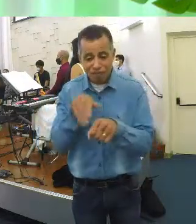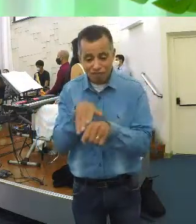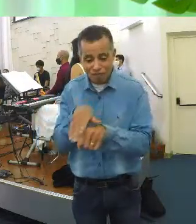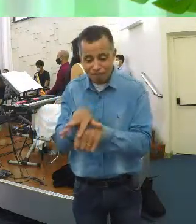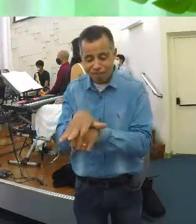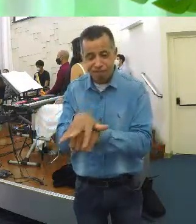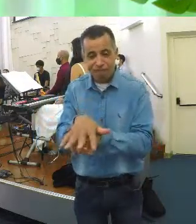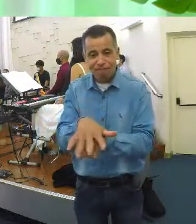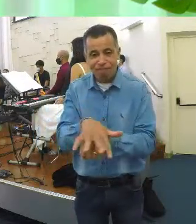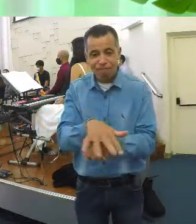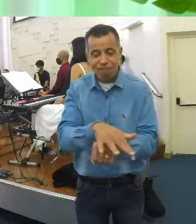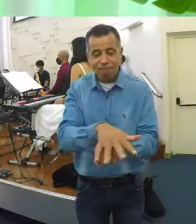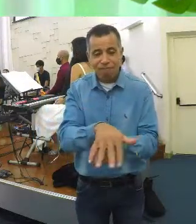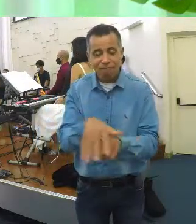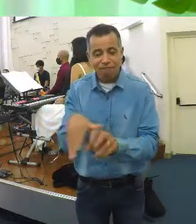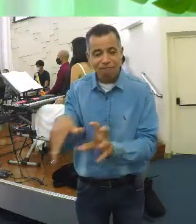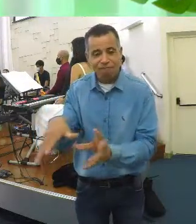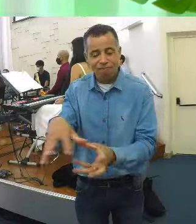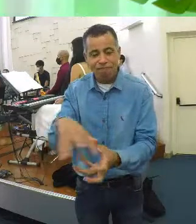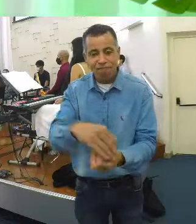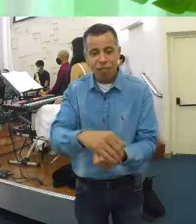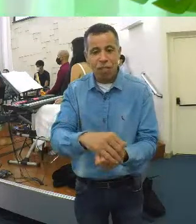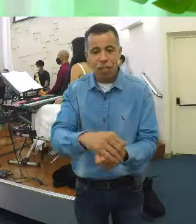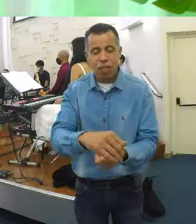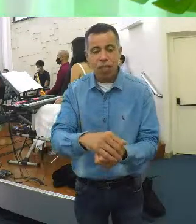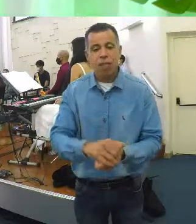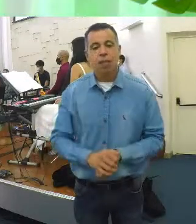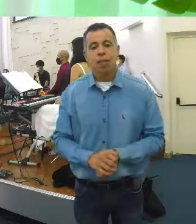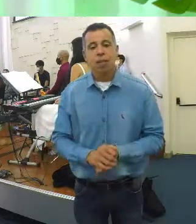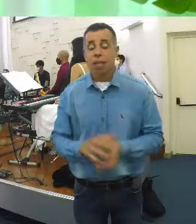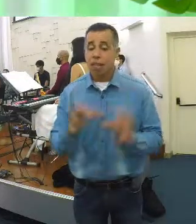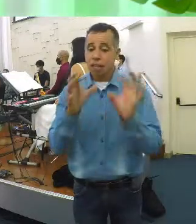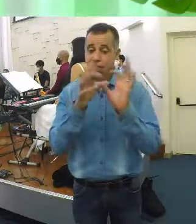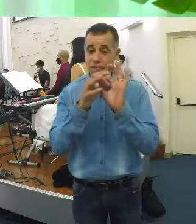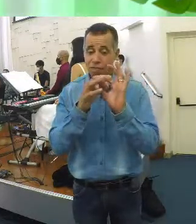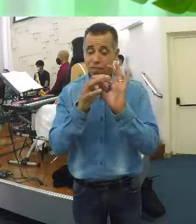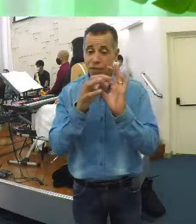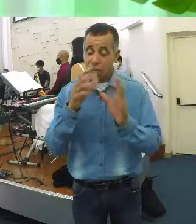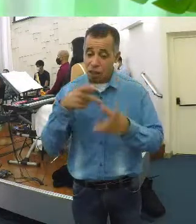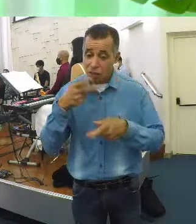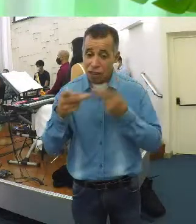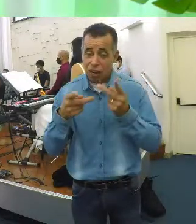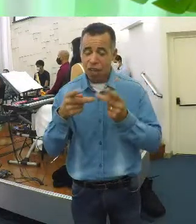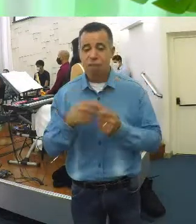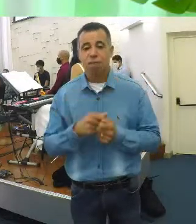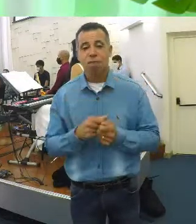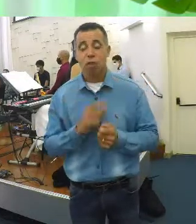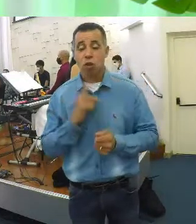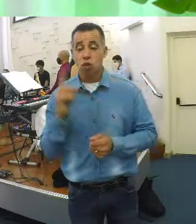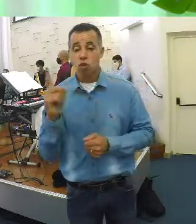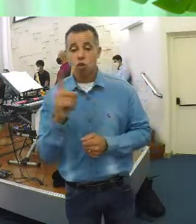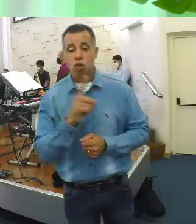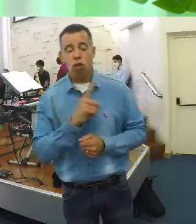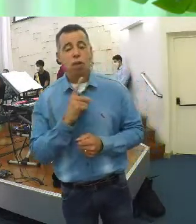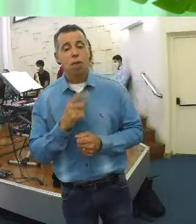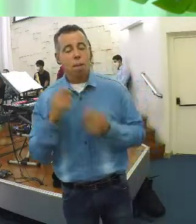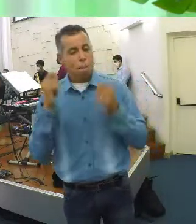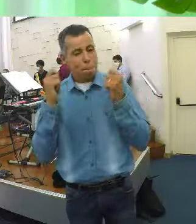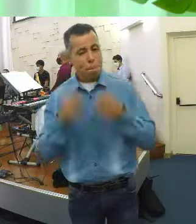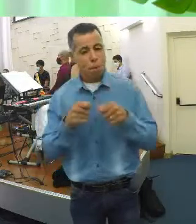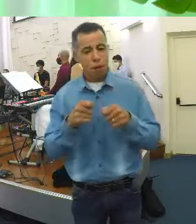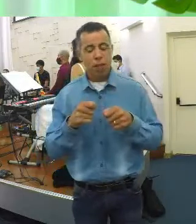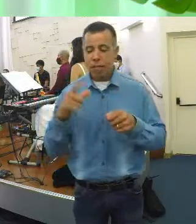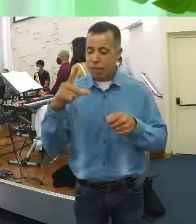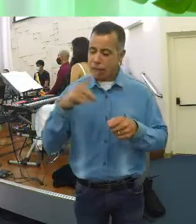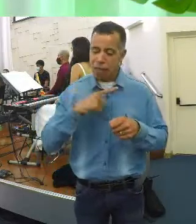do estado, em Belo Horizonte. Irmãos, é nesse contexto que eu quero dizer aos irmãos, nós podemos e devemos